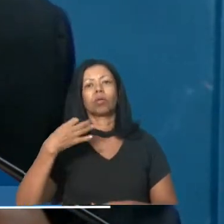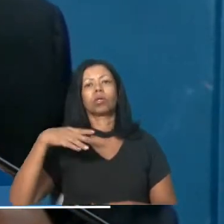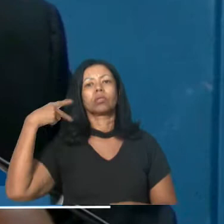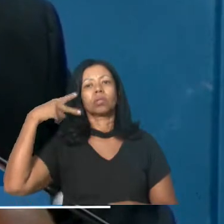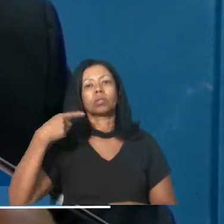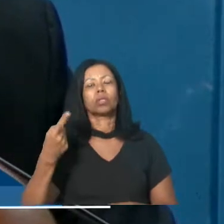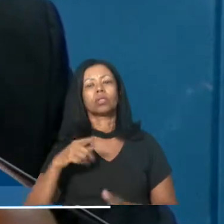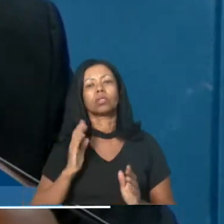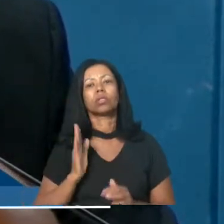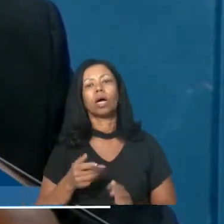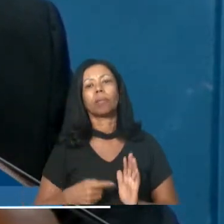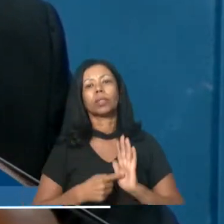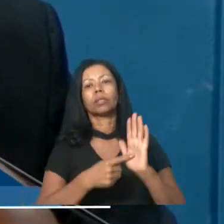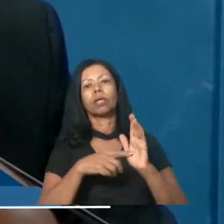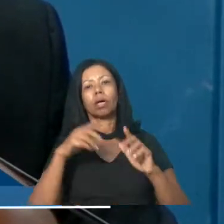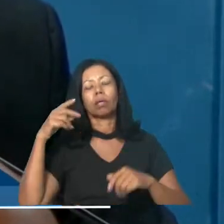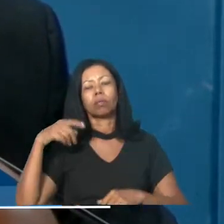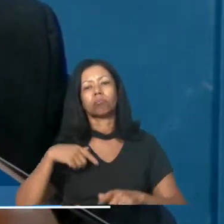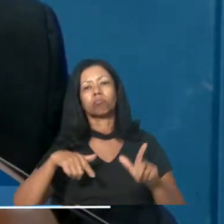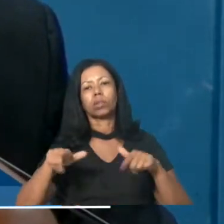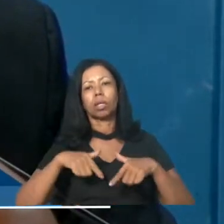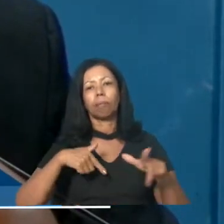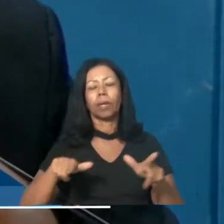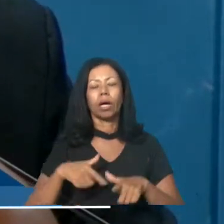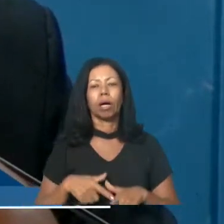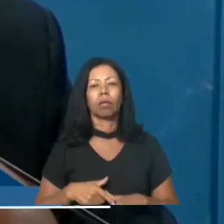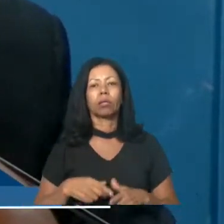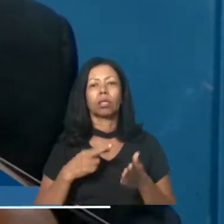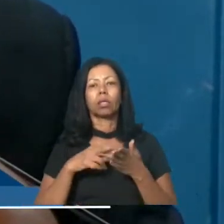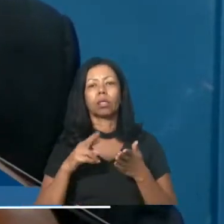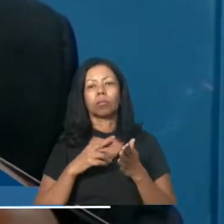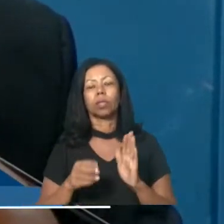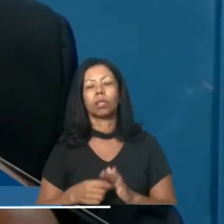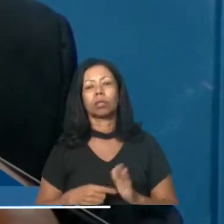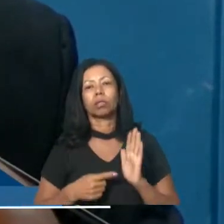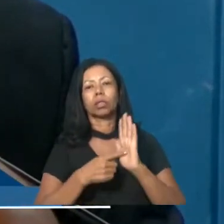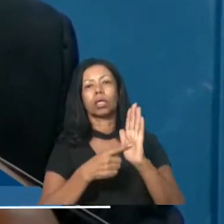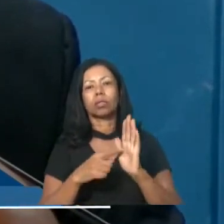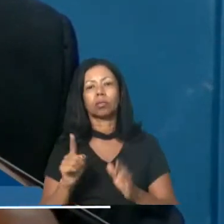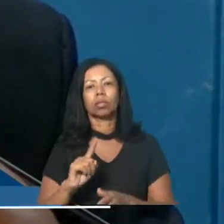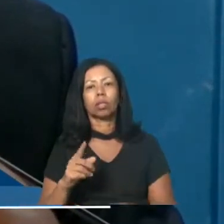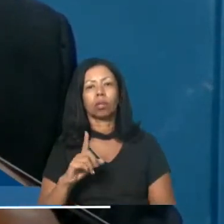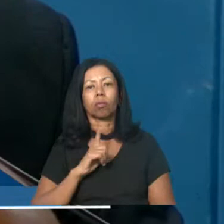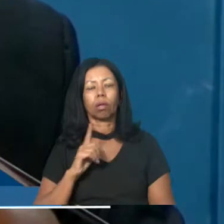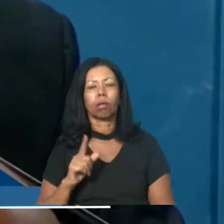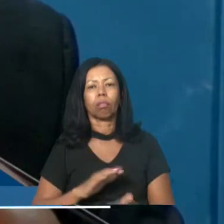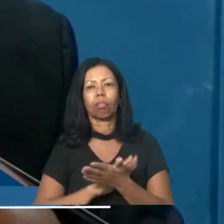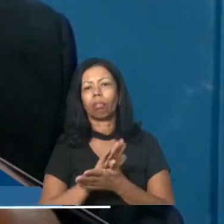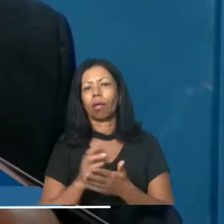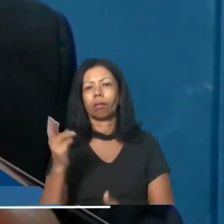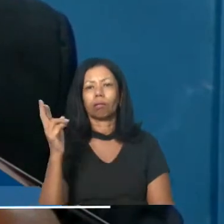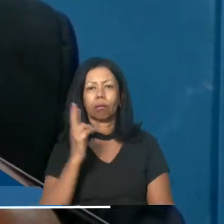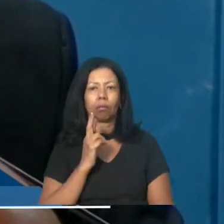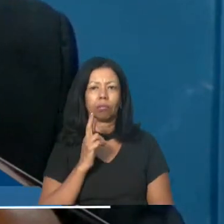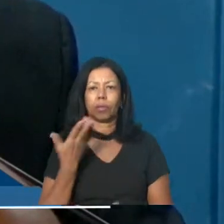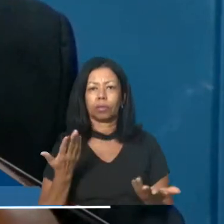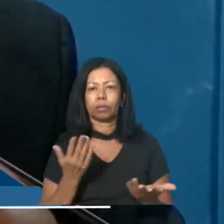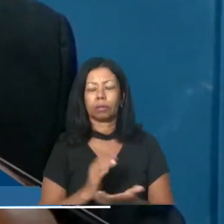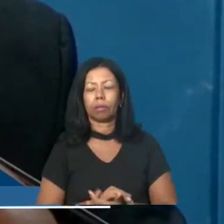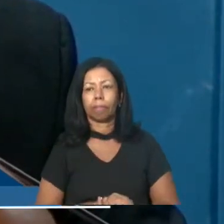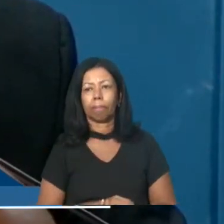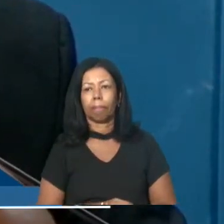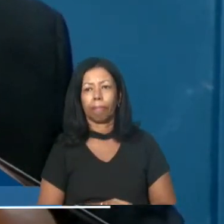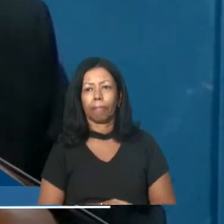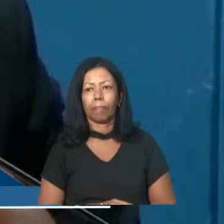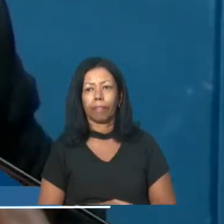aqui já apresentaram trabalhos, projetos, requerimentos, indicações e não tem resposta, sequer a resposta. Sequer a resposta,